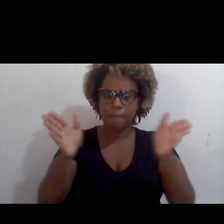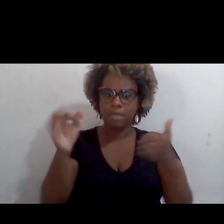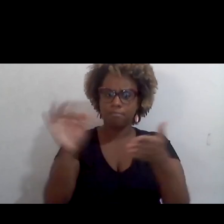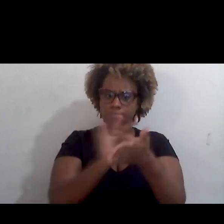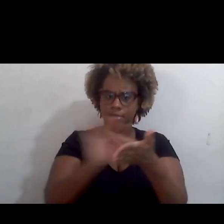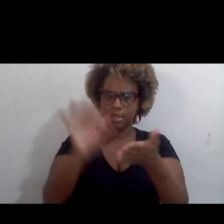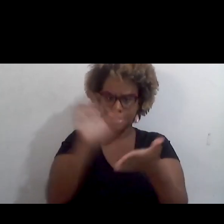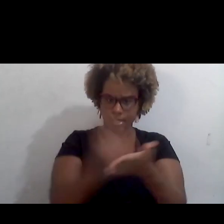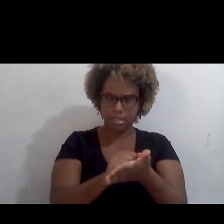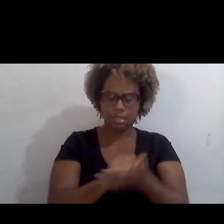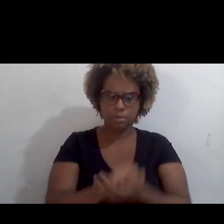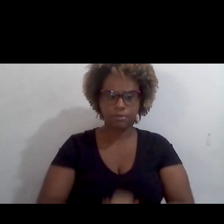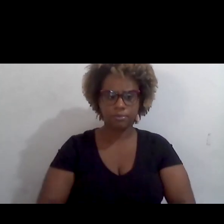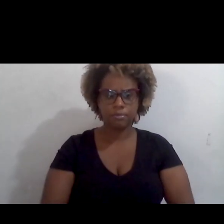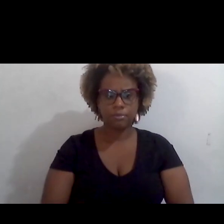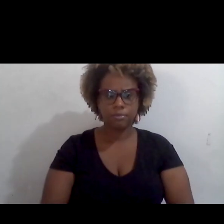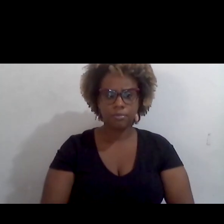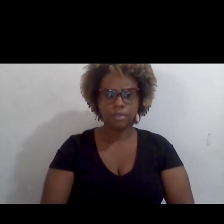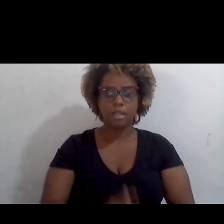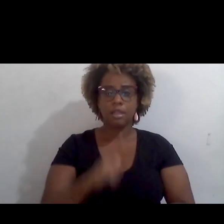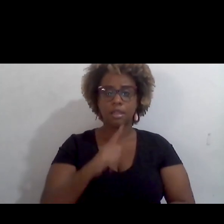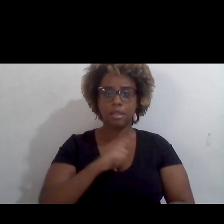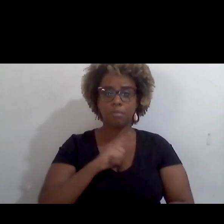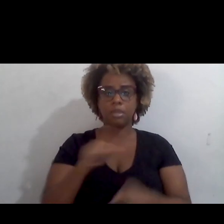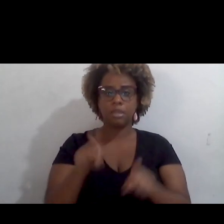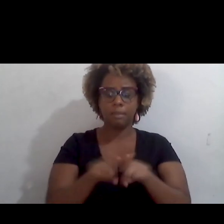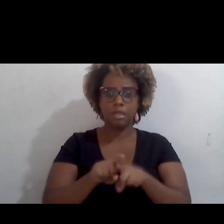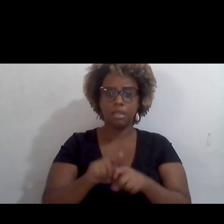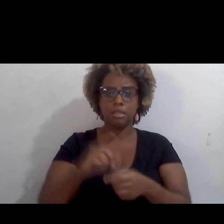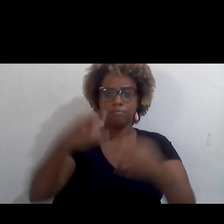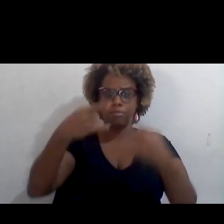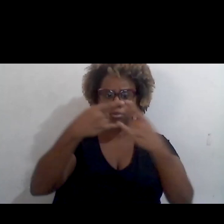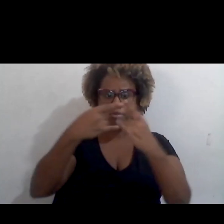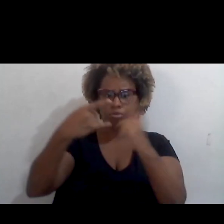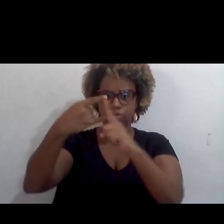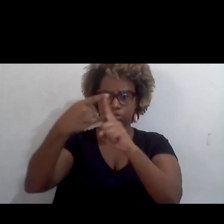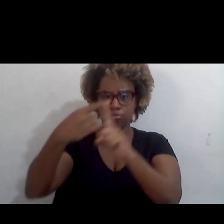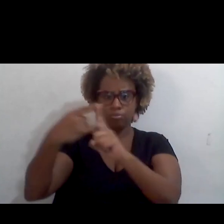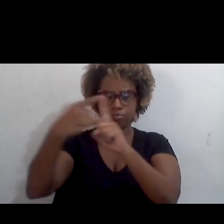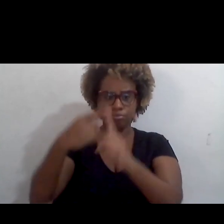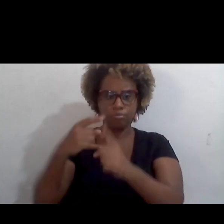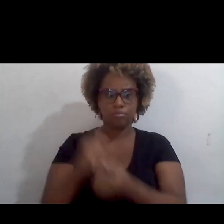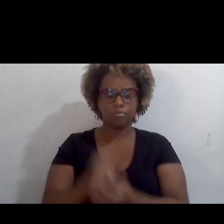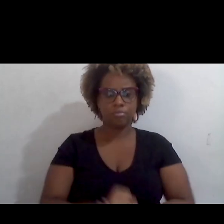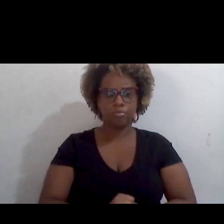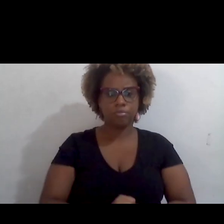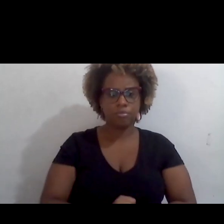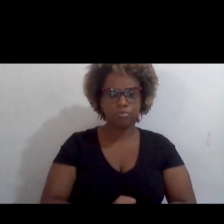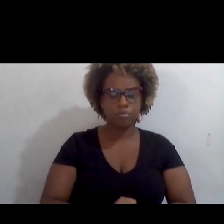gente tem o pessoal também aí no Zoom, que Laysa vai estar acompanhando a lista de inscritos. Já tem inscritos aí? Não? Pronto, coloca